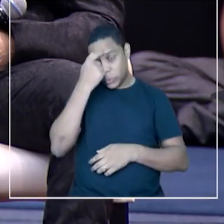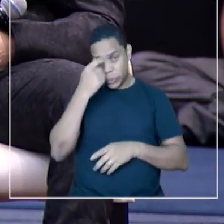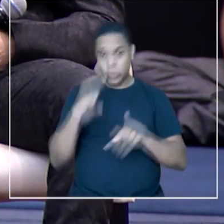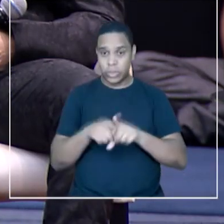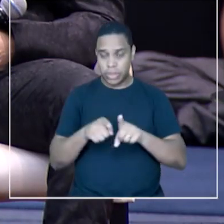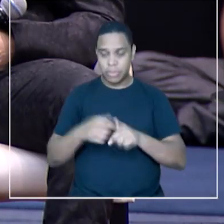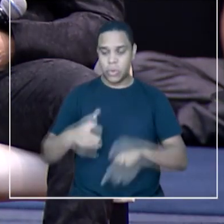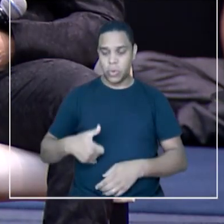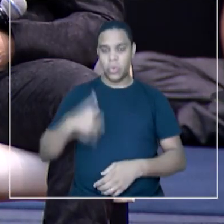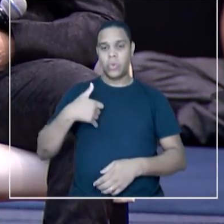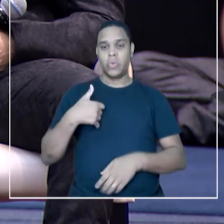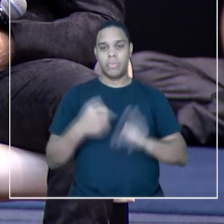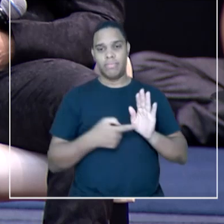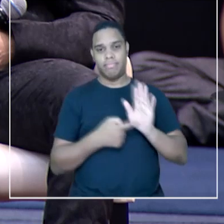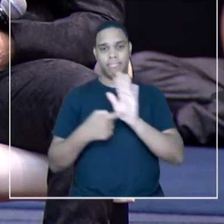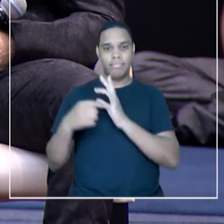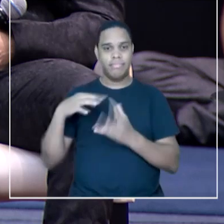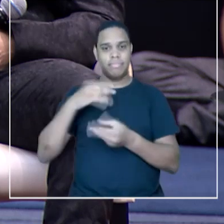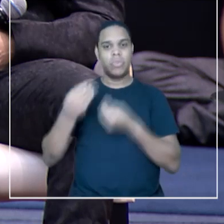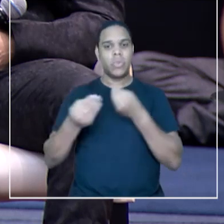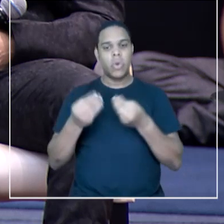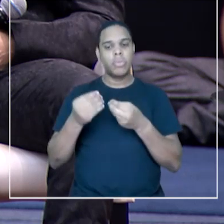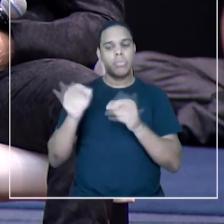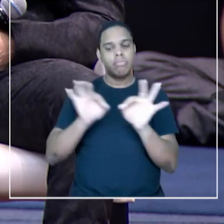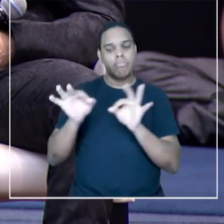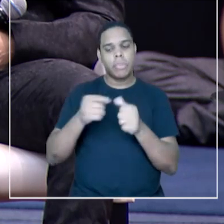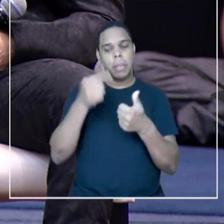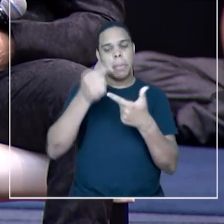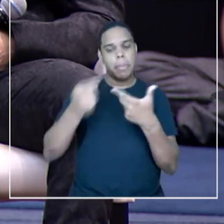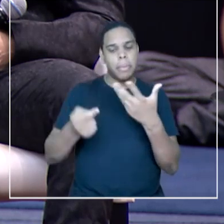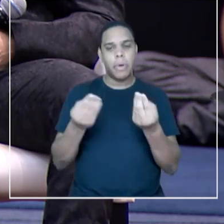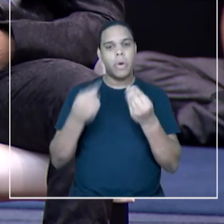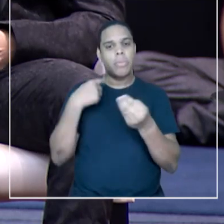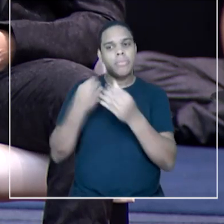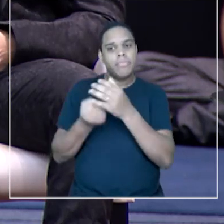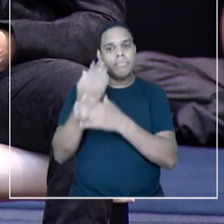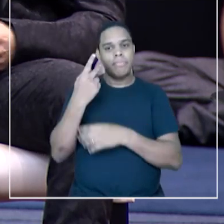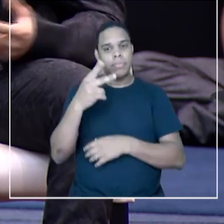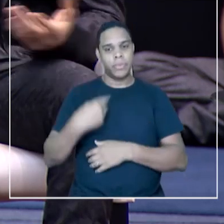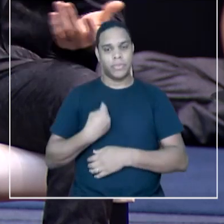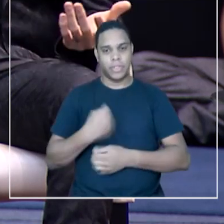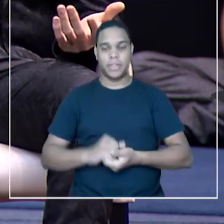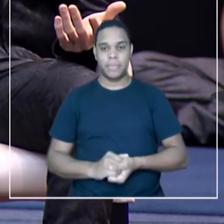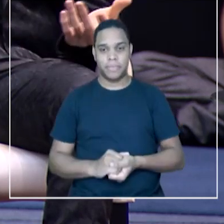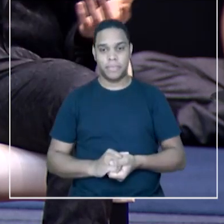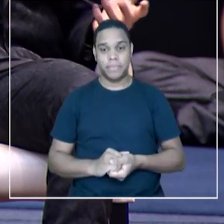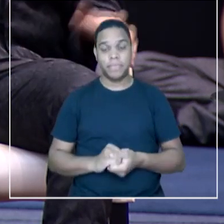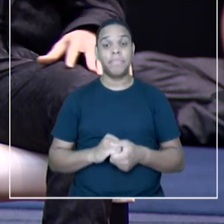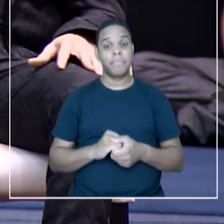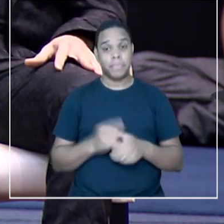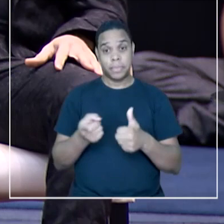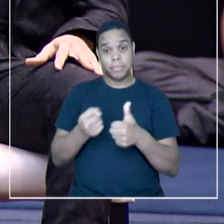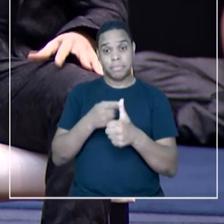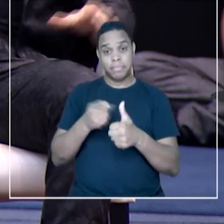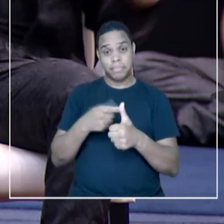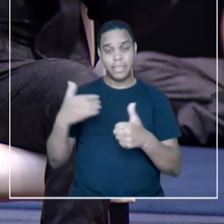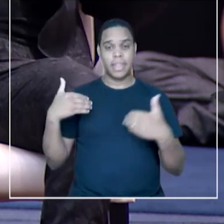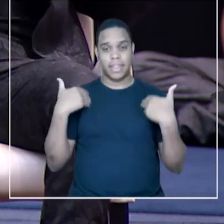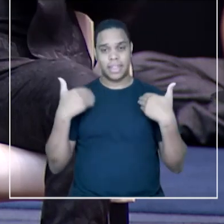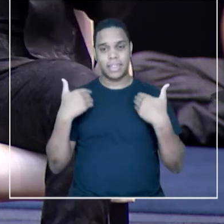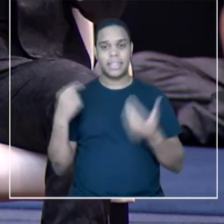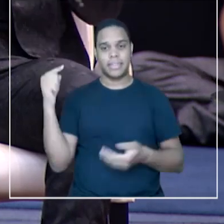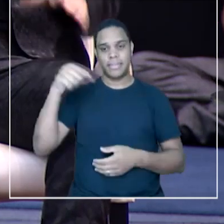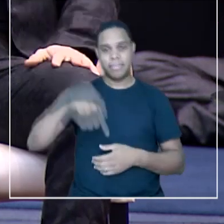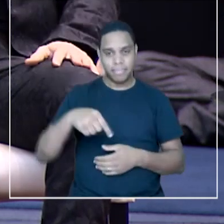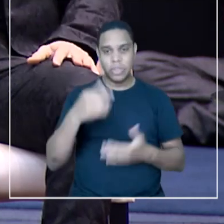inteiro. Como são esses projetos? Como isso surgiu na sua vida? Primeiramente, é uma alegria estar aqui. Obrigado a todo mundo